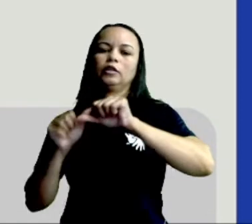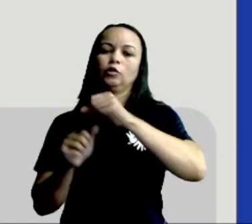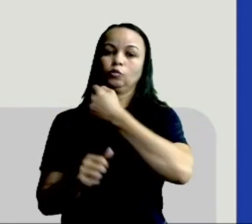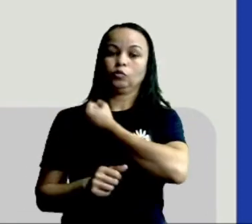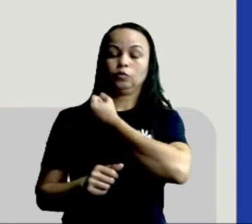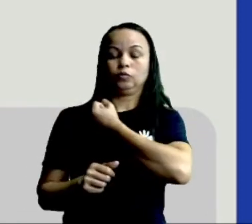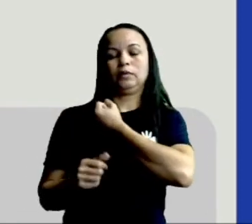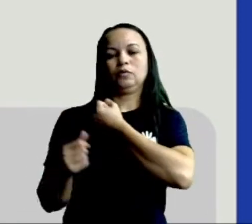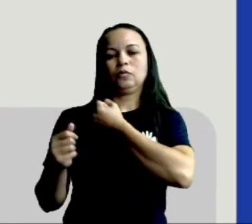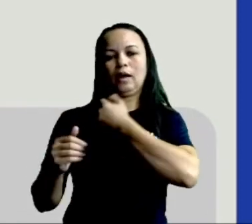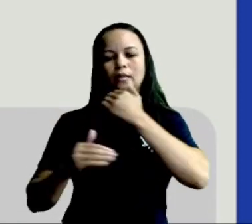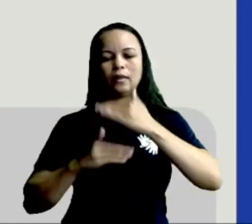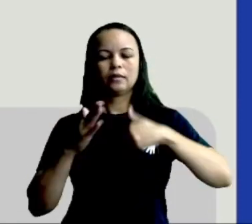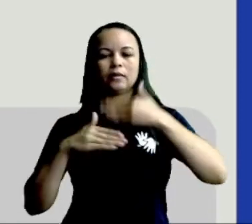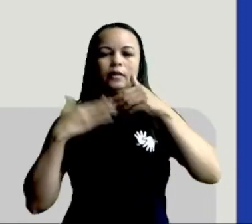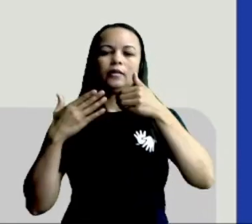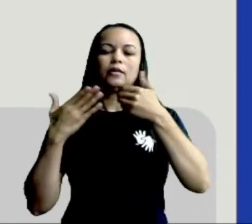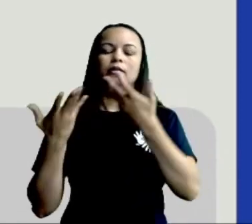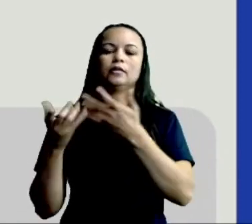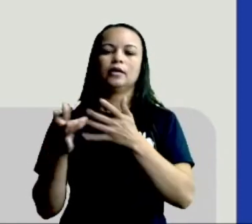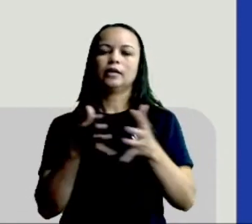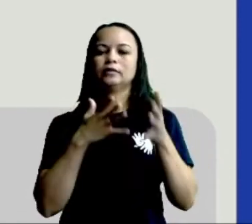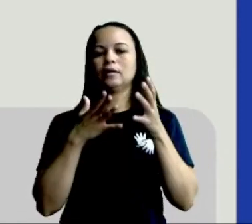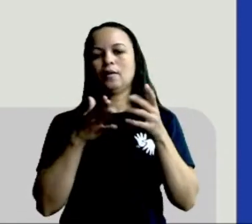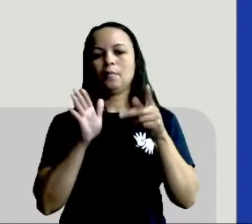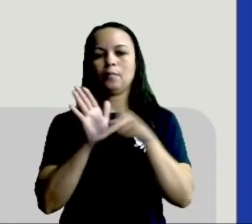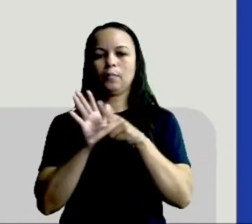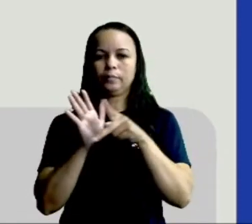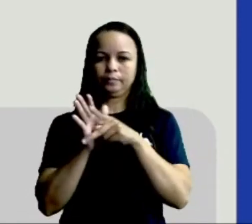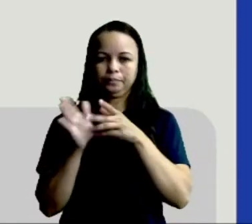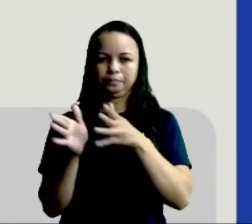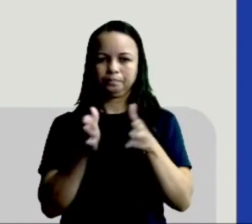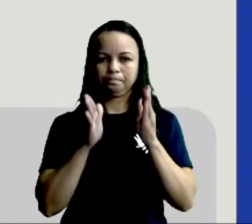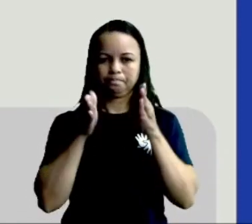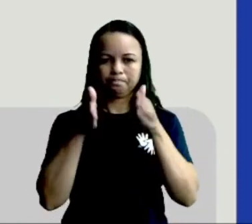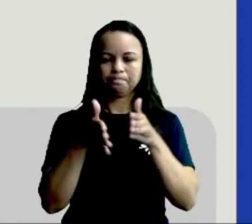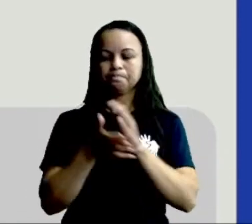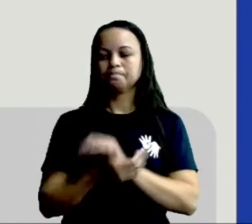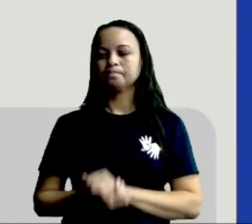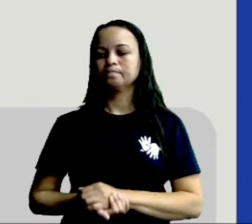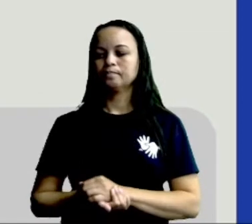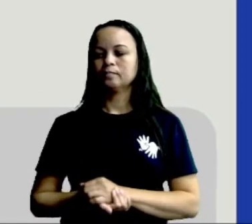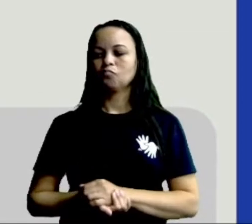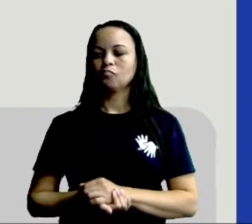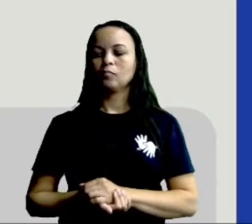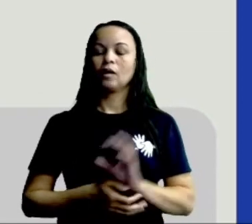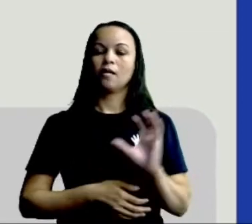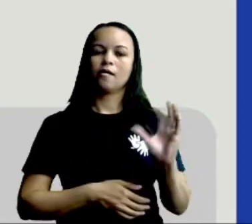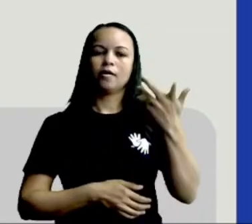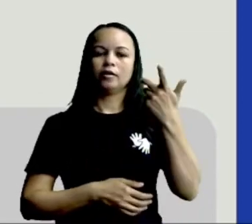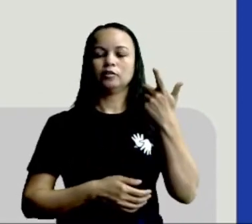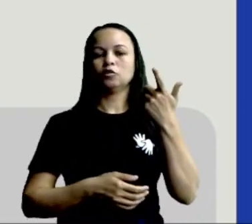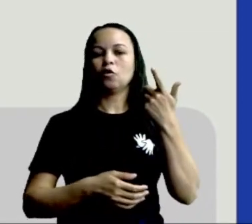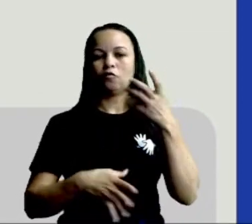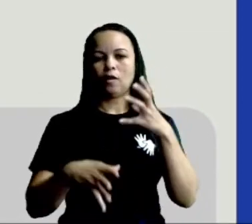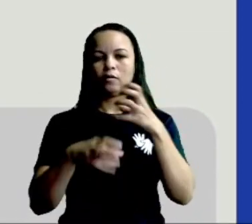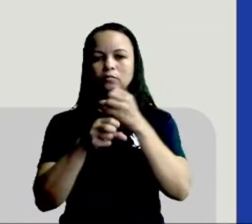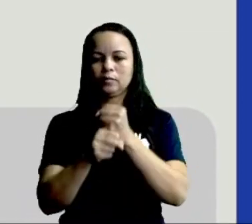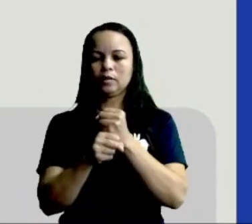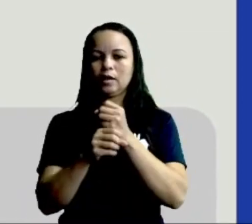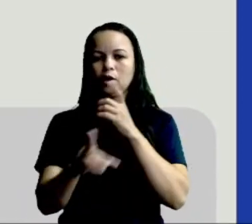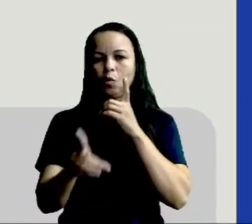até torná-los diretamente proporcionais. e resolva as equações para encontrar o